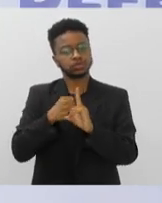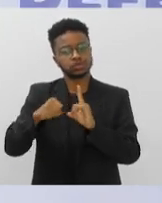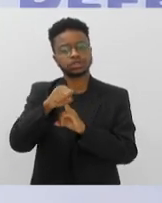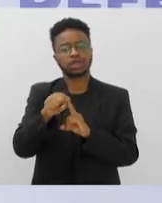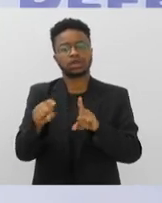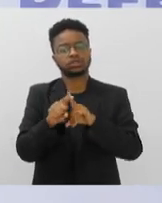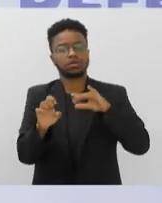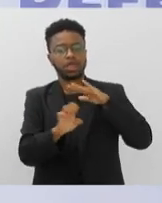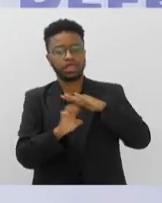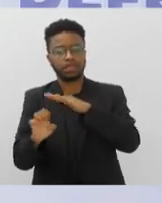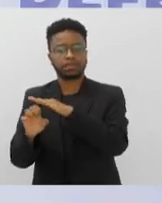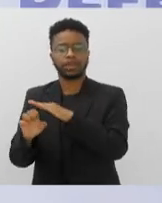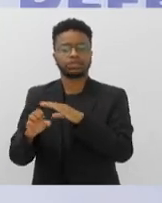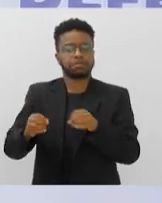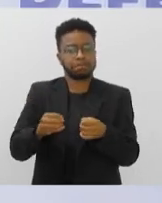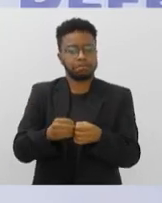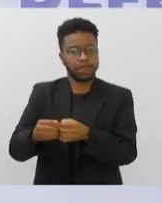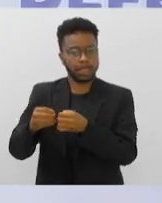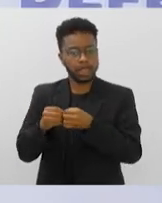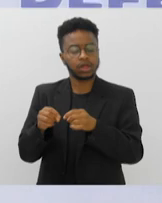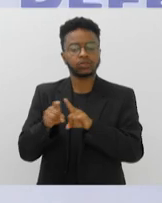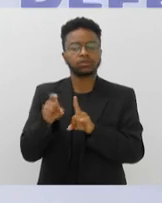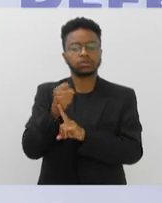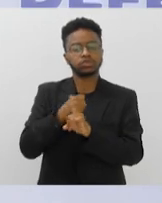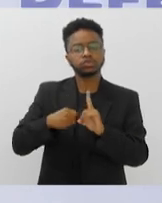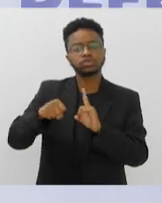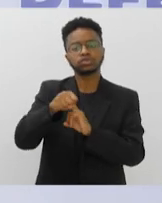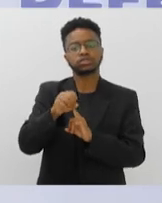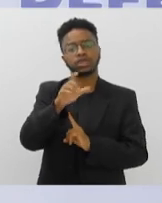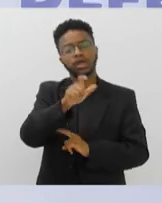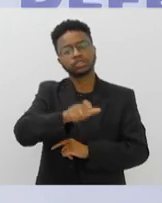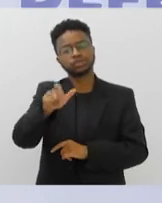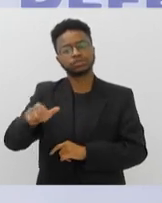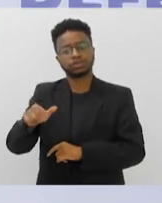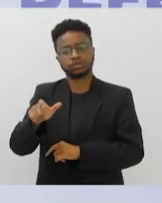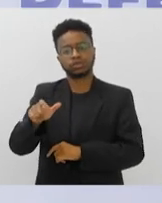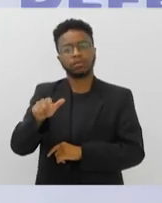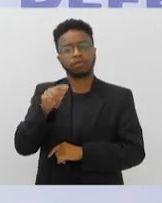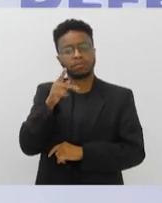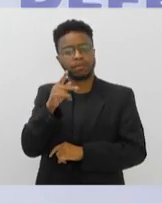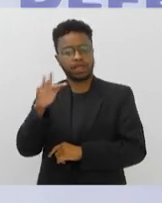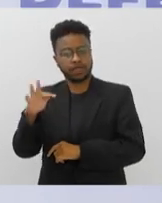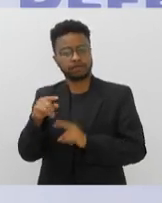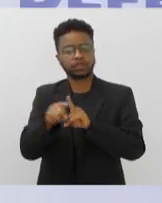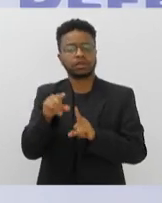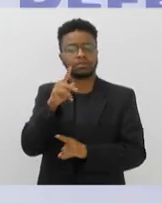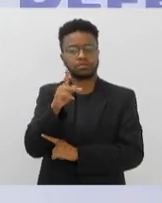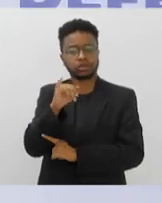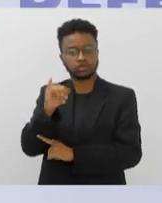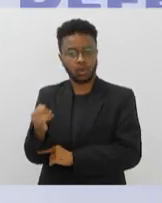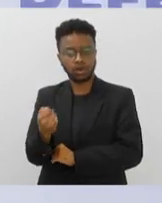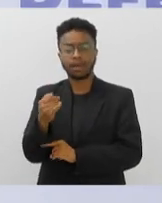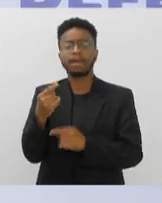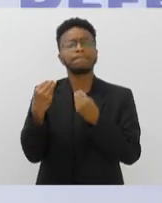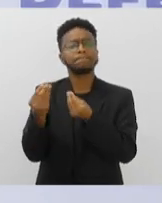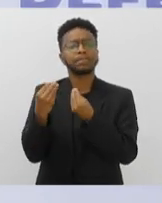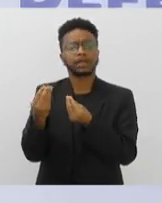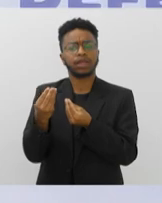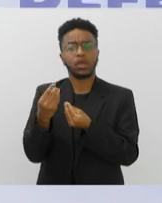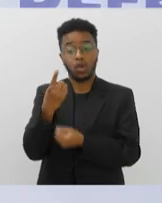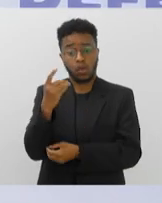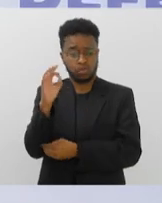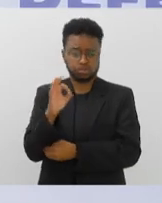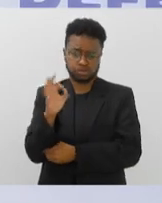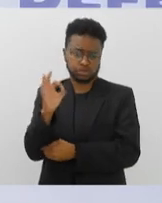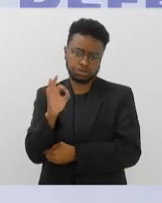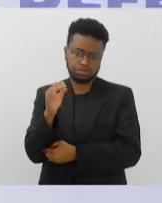empresas ali locais da sociedade das pessoas físicas e jurídicas para qu destinarem os seus 1%